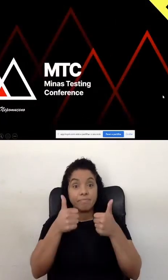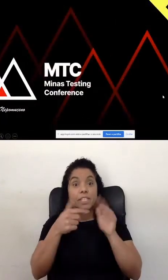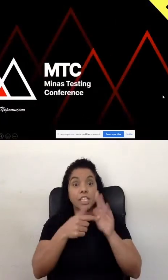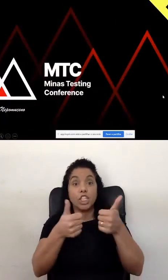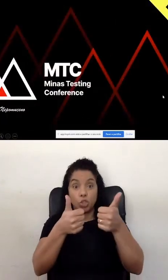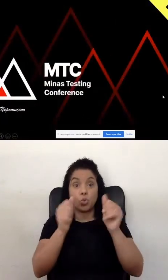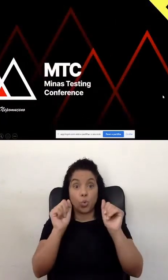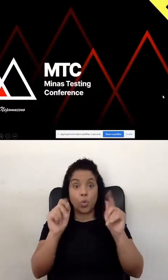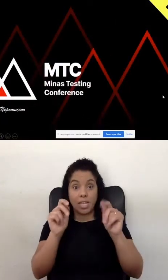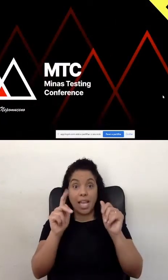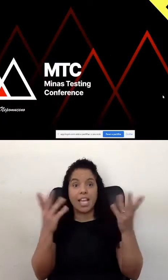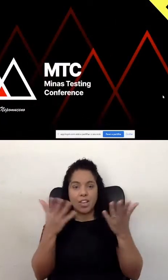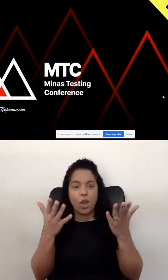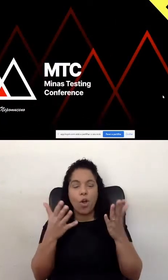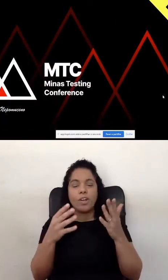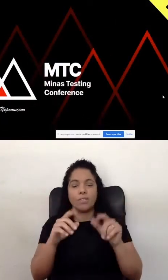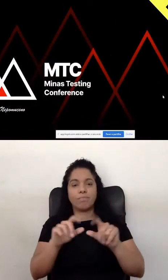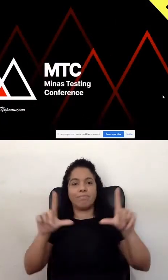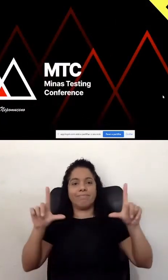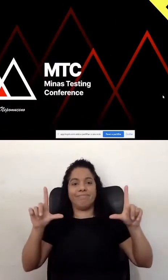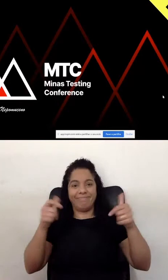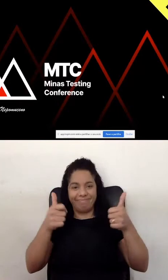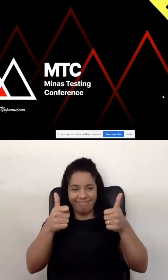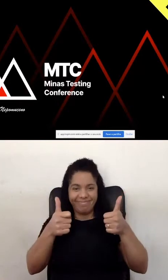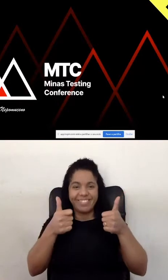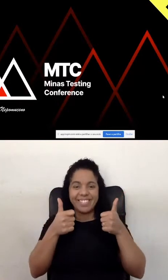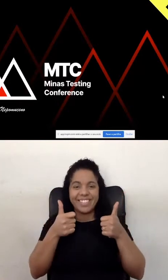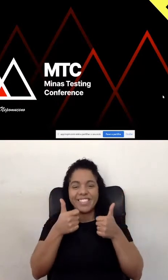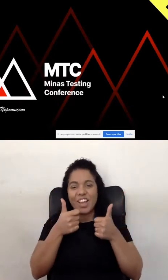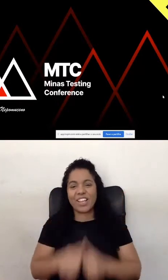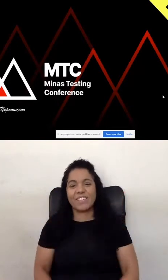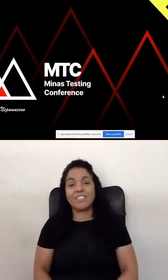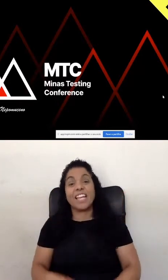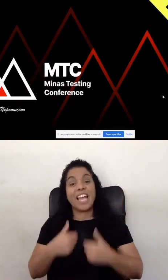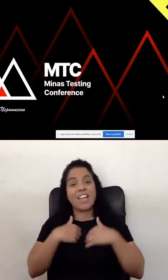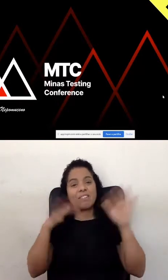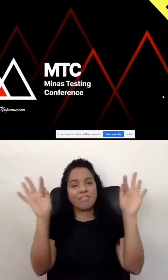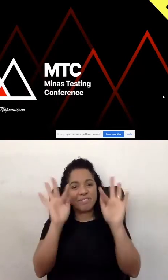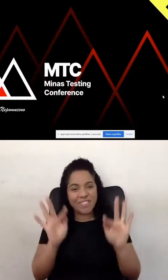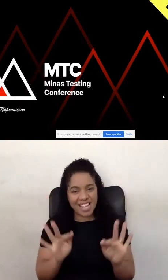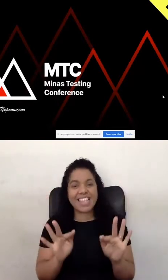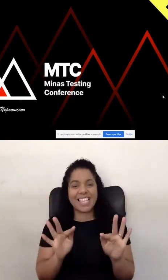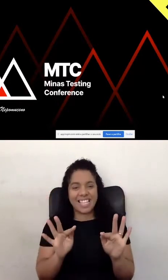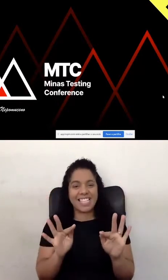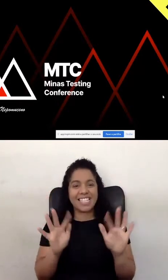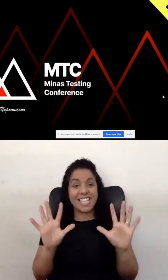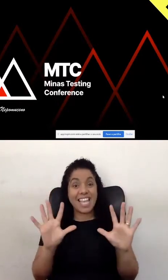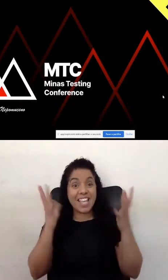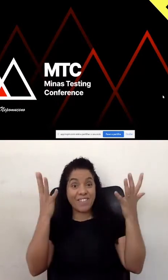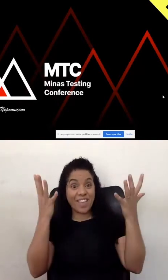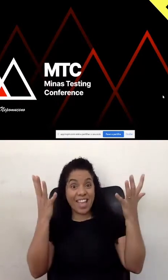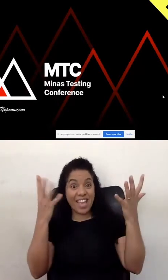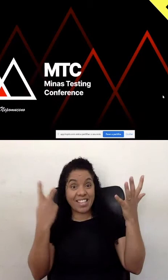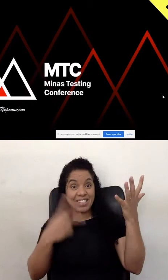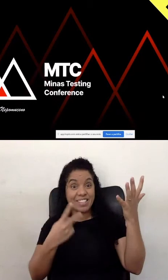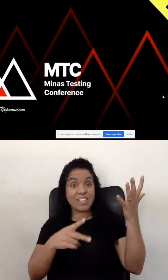Isso, agora está em modo de apresentação. Joia. Bom, então, muito feliz de estar aqui num evento de